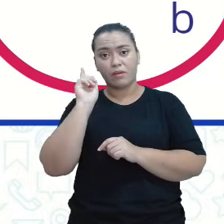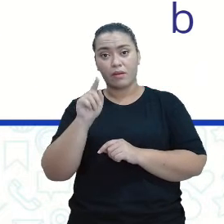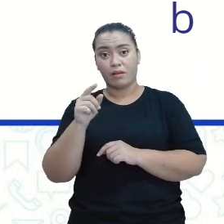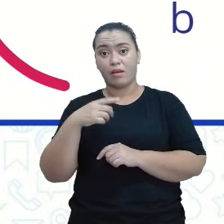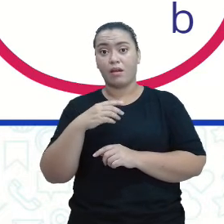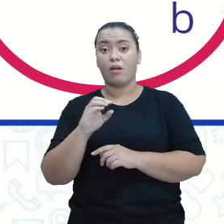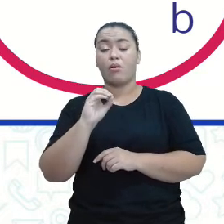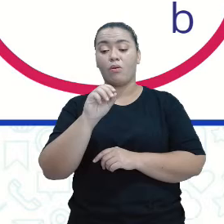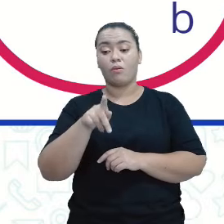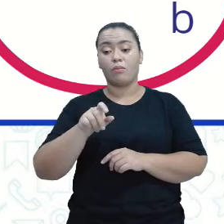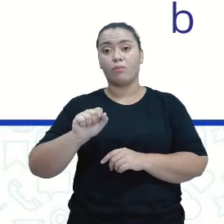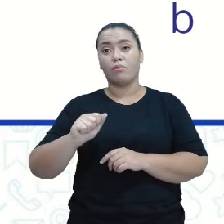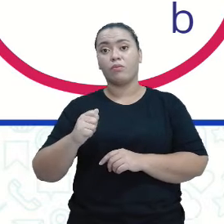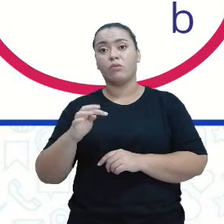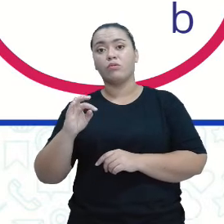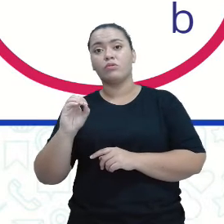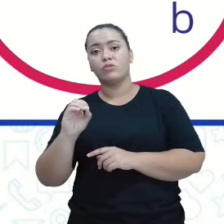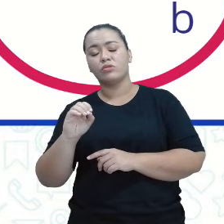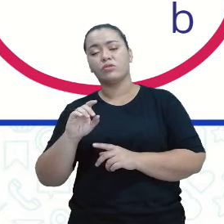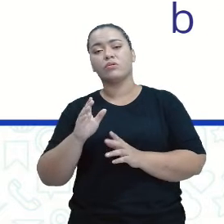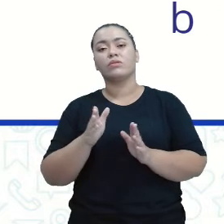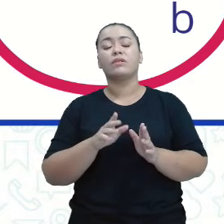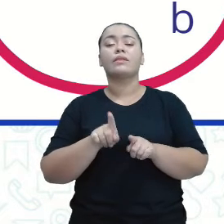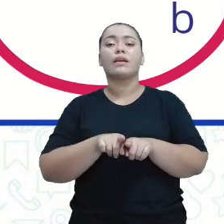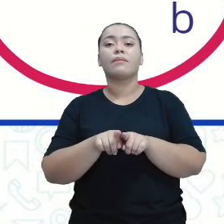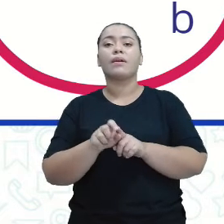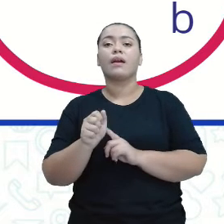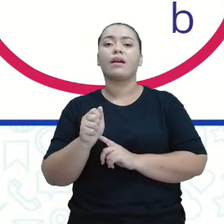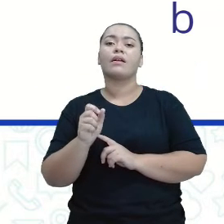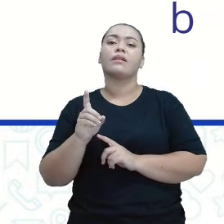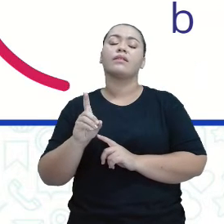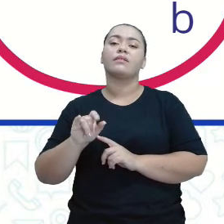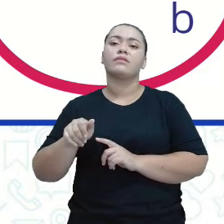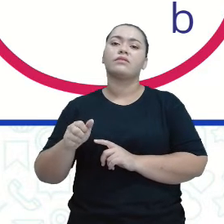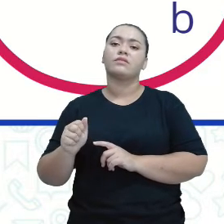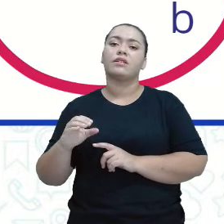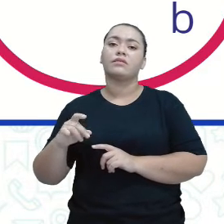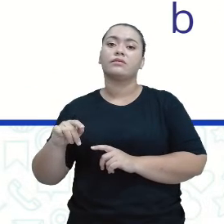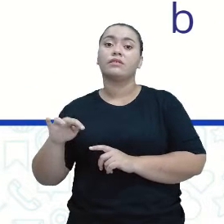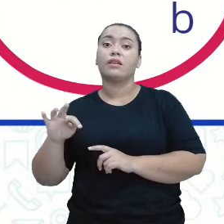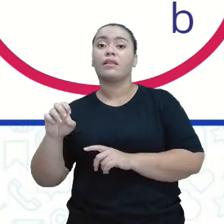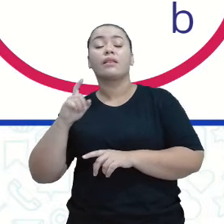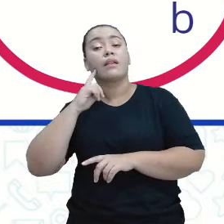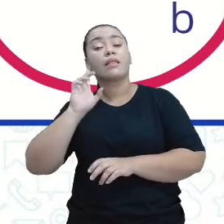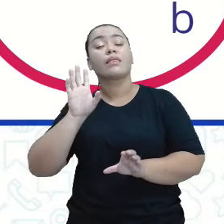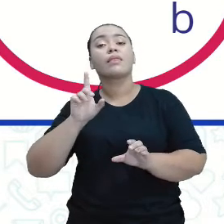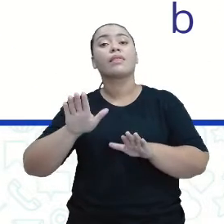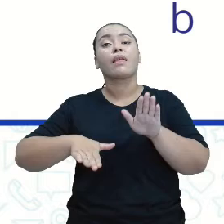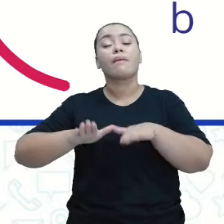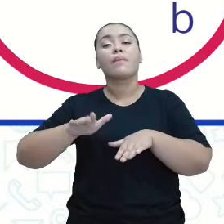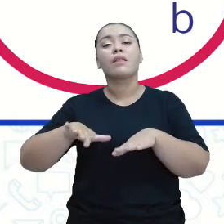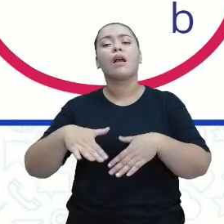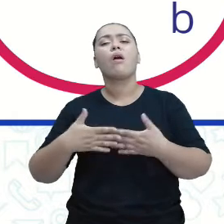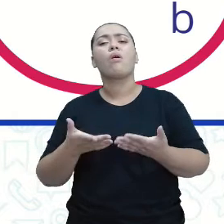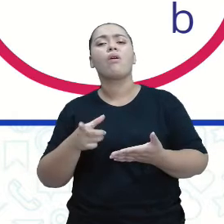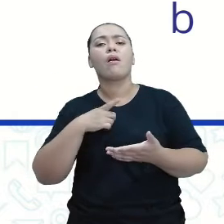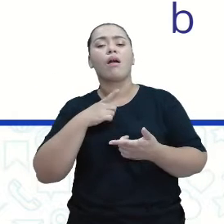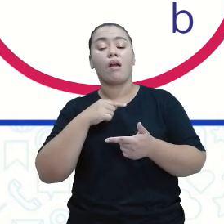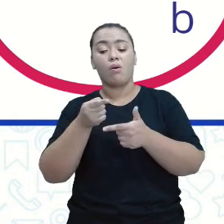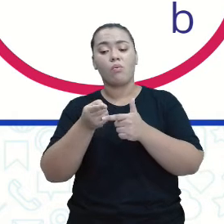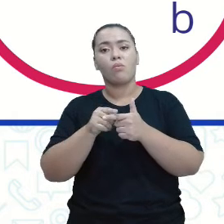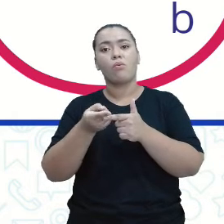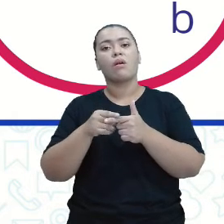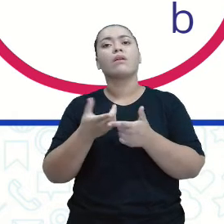e adjacente sempre vai depender de acordo com a posição que esse ângulo ocupa. E aí, quando a gente consegue compreender